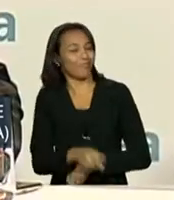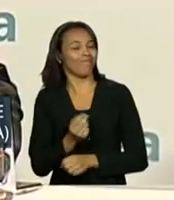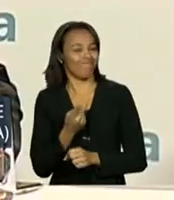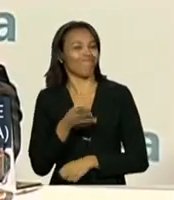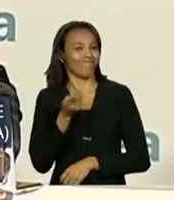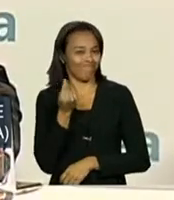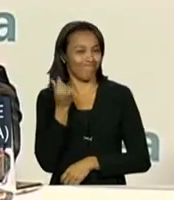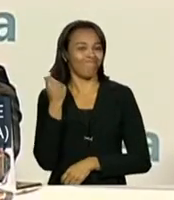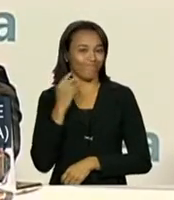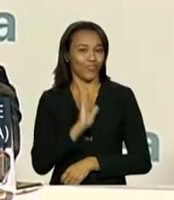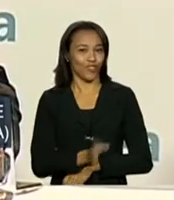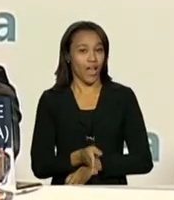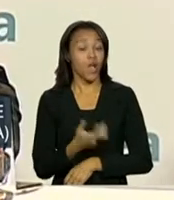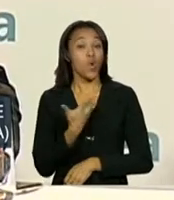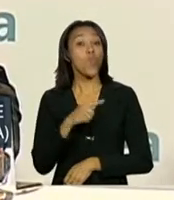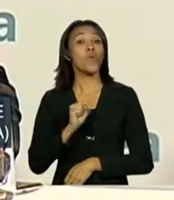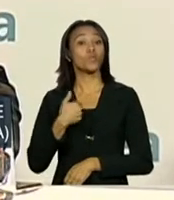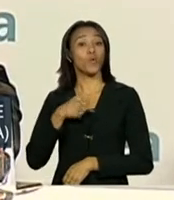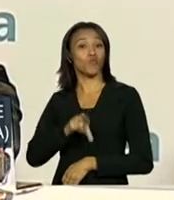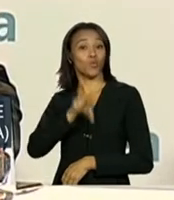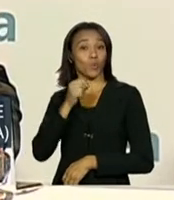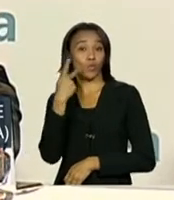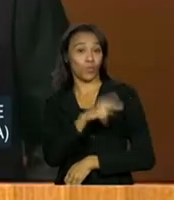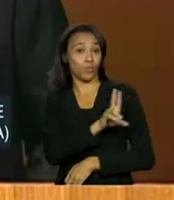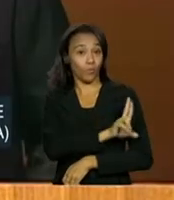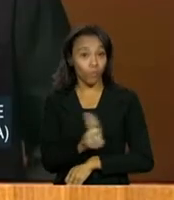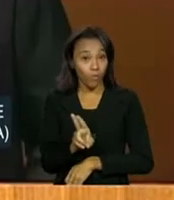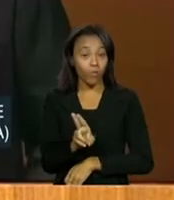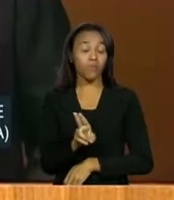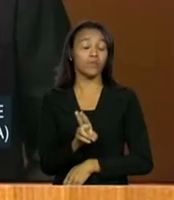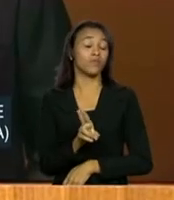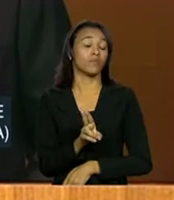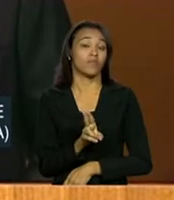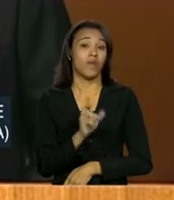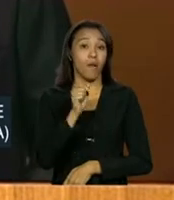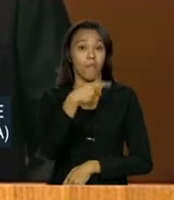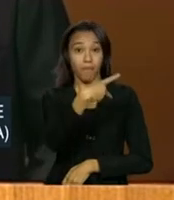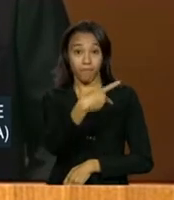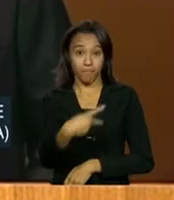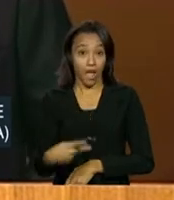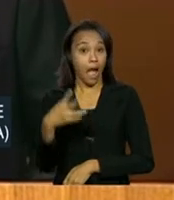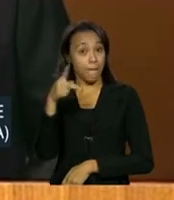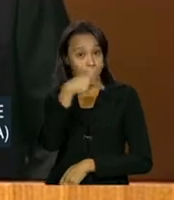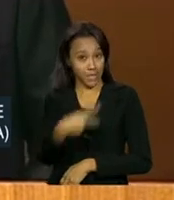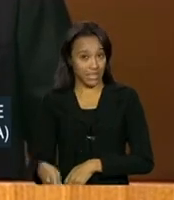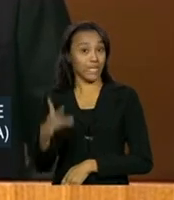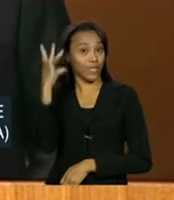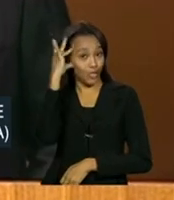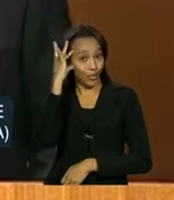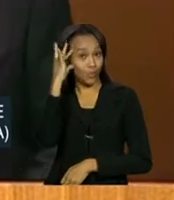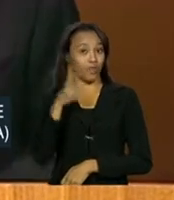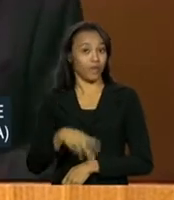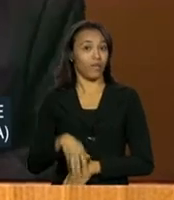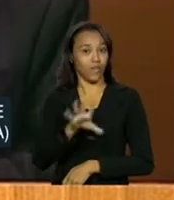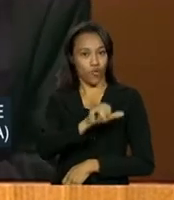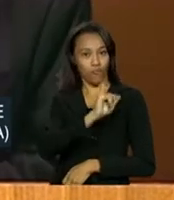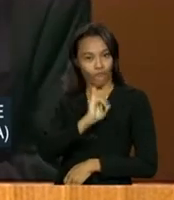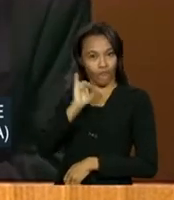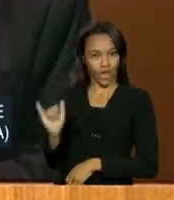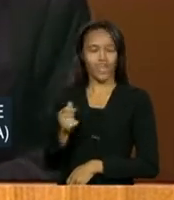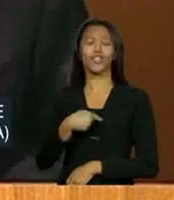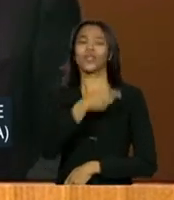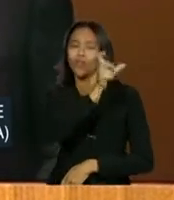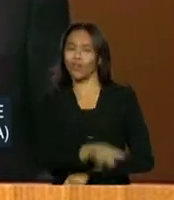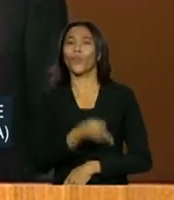Quando fiz a indicação do seu nome à presidenta Dilma Rousseff, eu fiz não só porque eu o